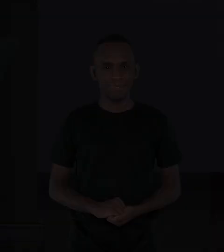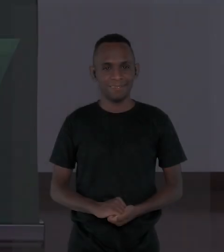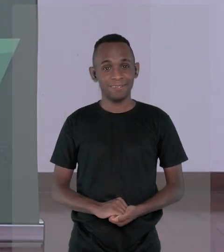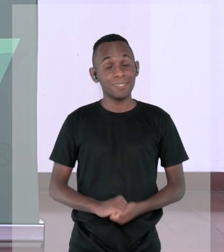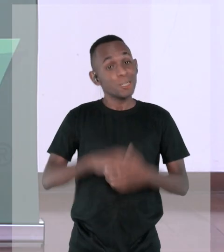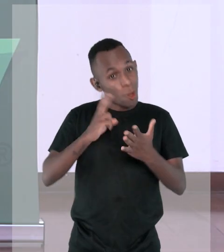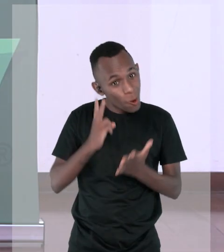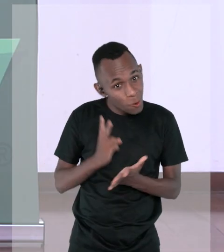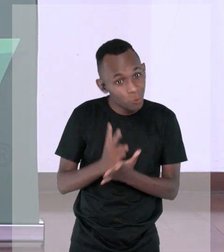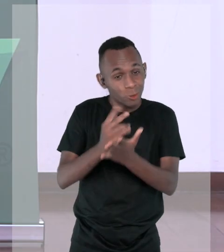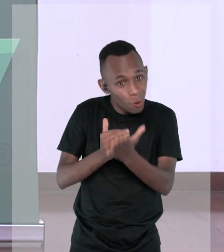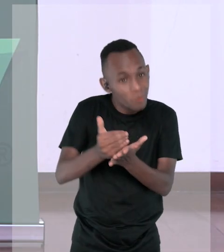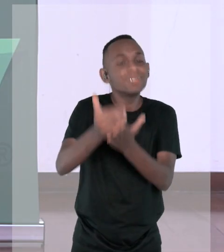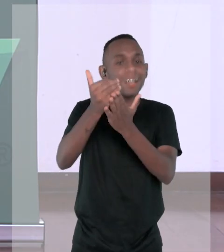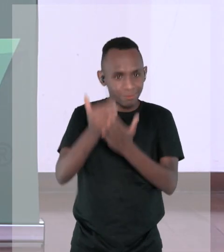Vamos dar início,